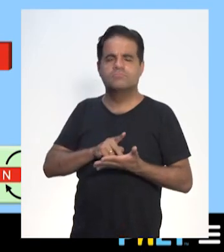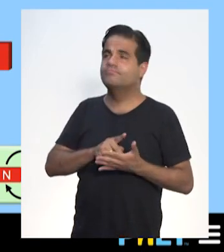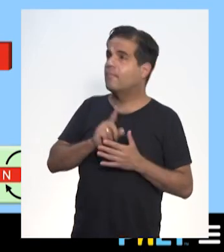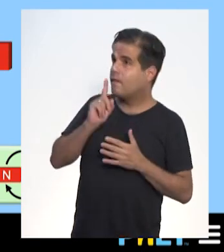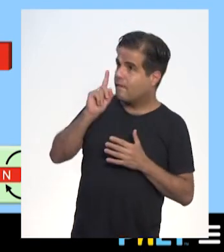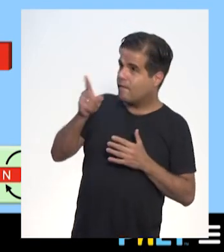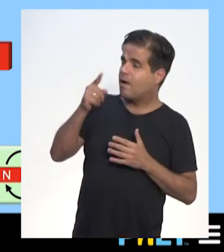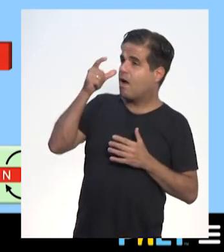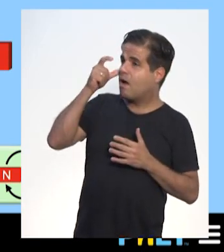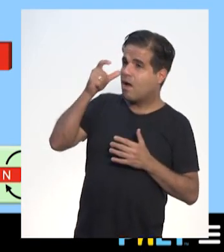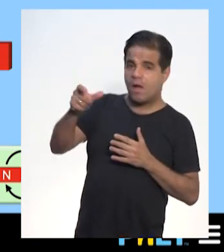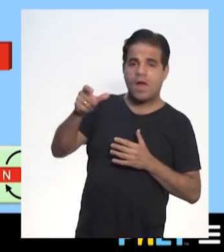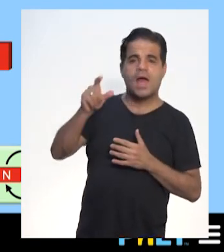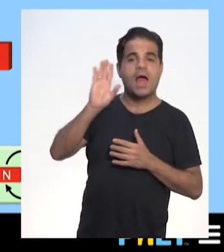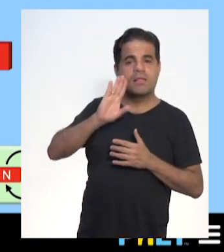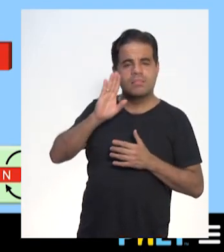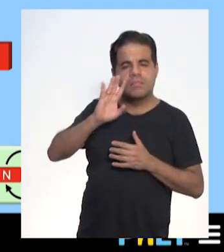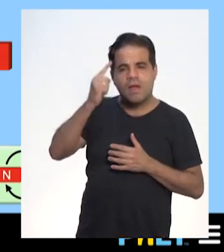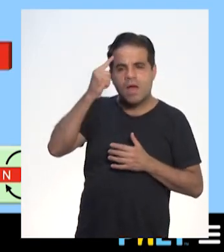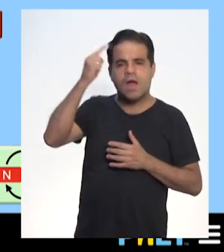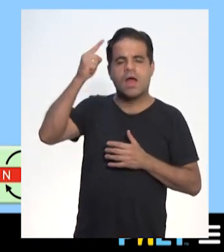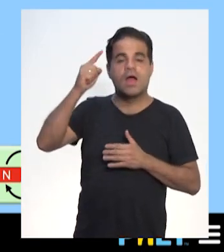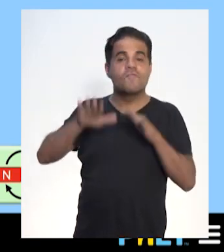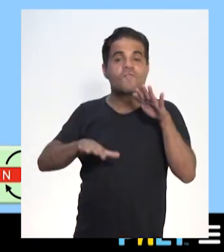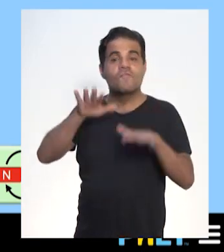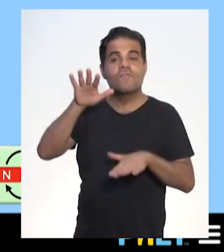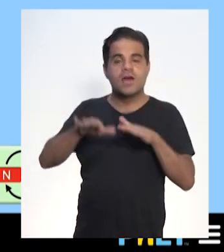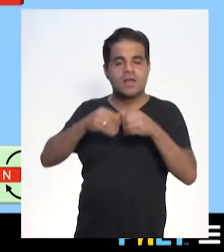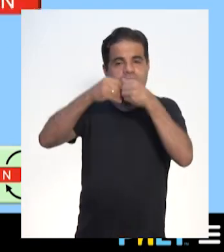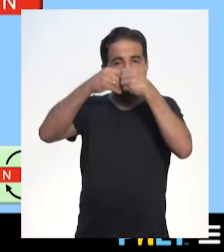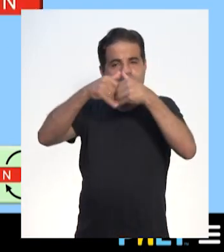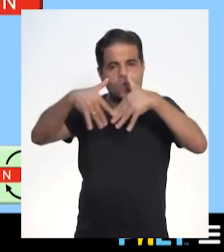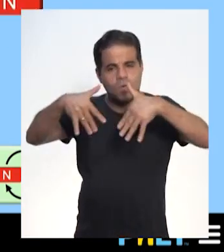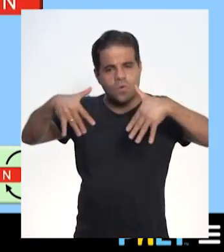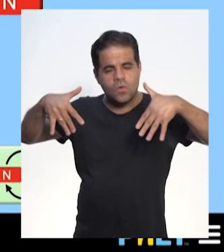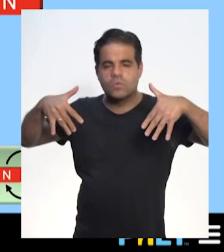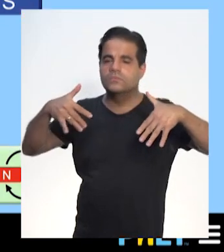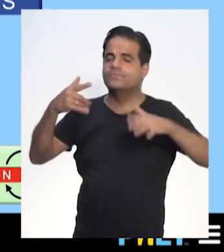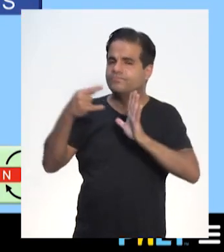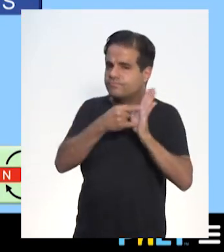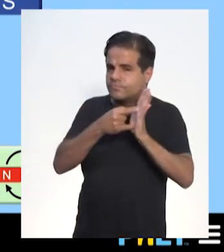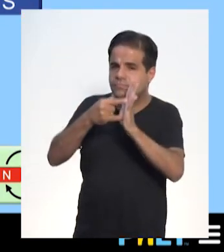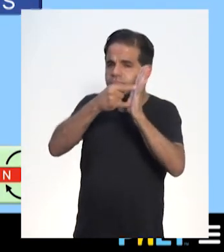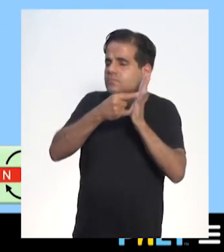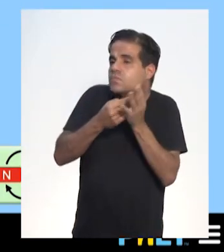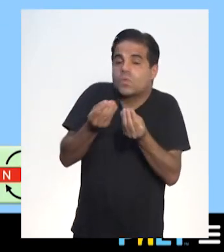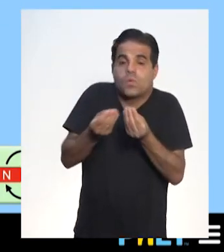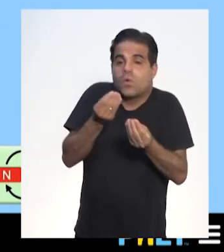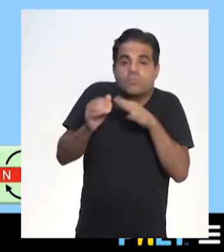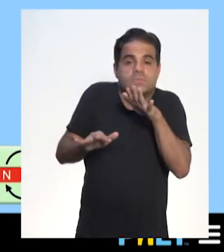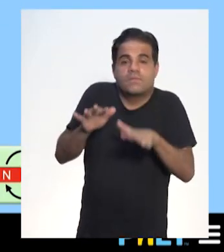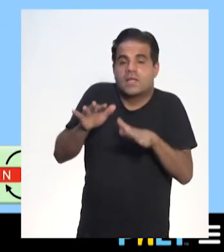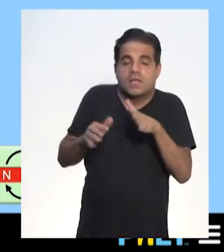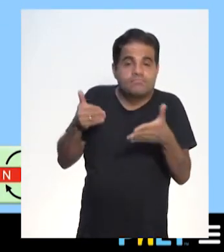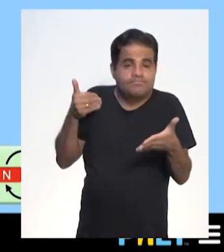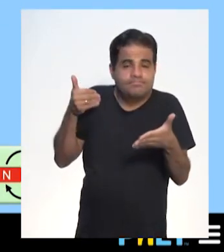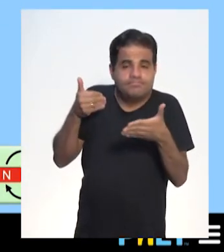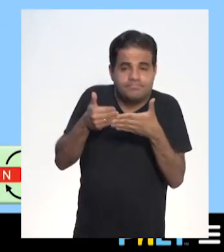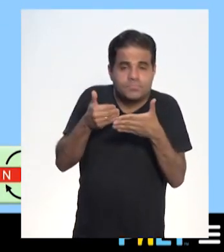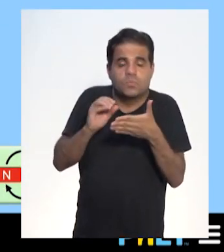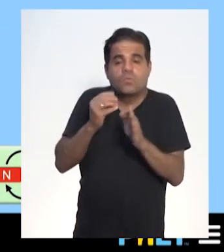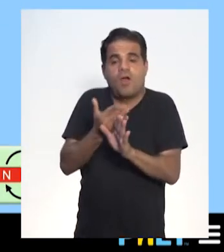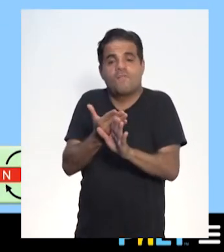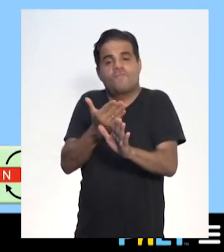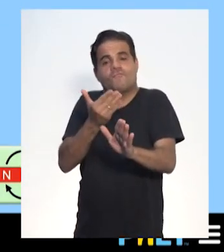nesse simulador a gente repara que a ideia básica é variar, né, o fluxo magnético no interior da espira. E como é que você varia ele? Aproximando, afastando,